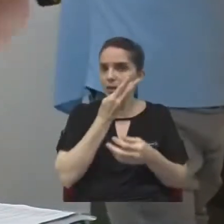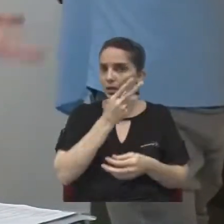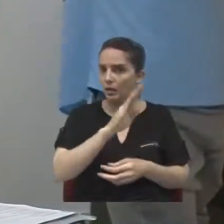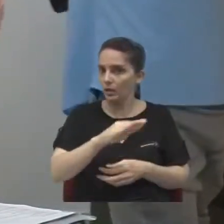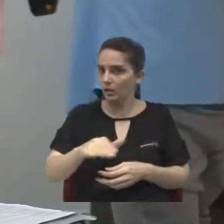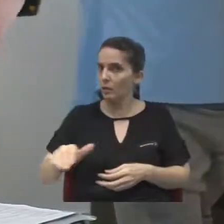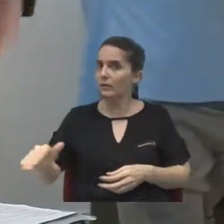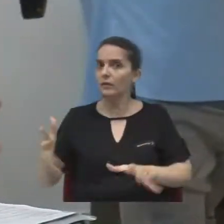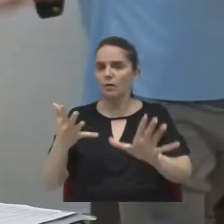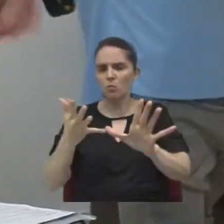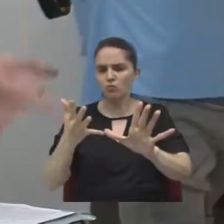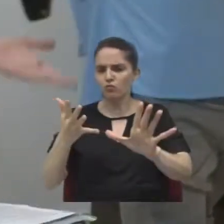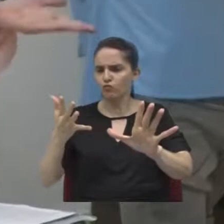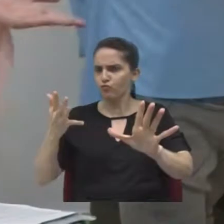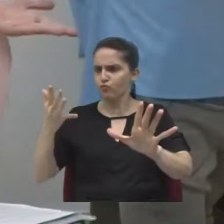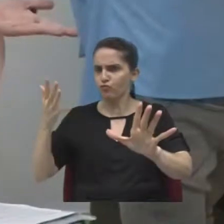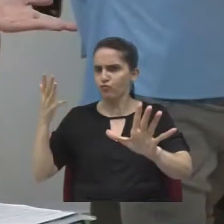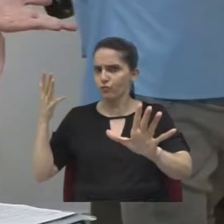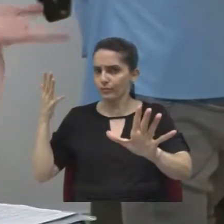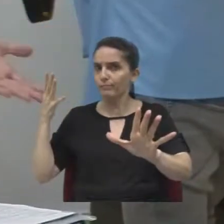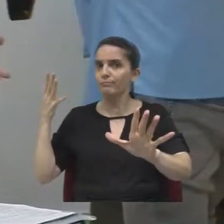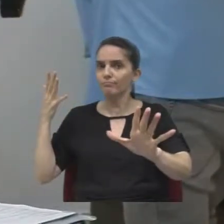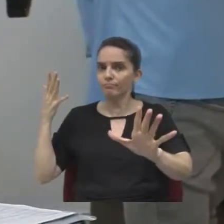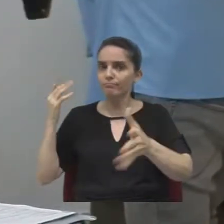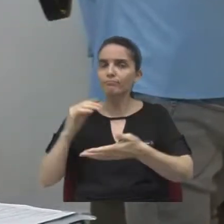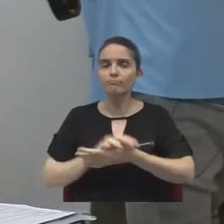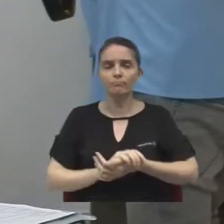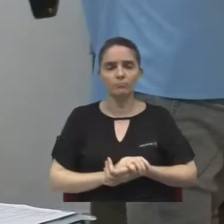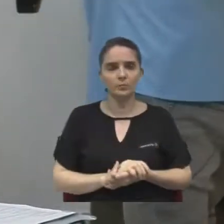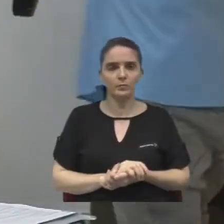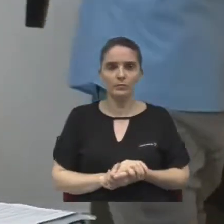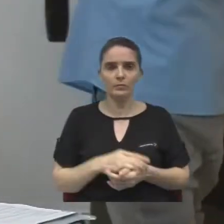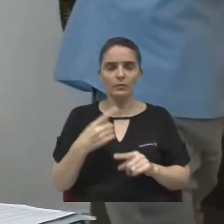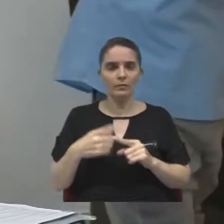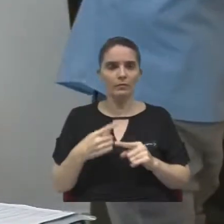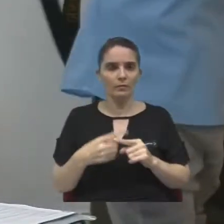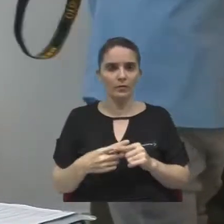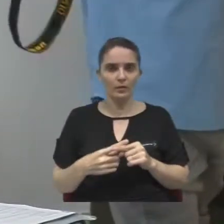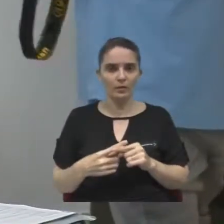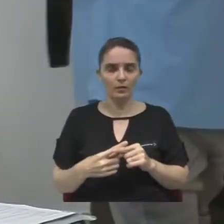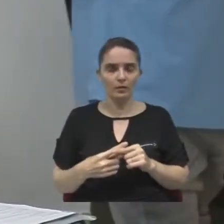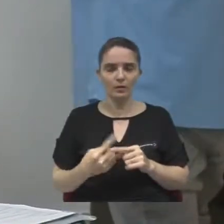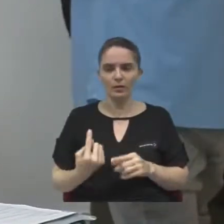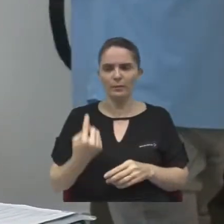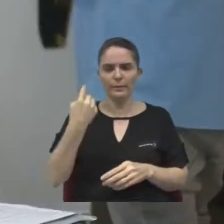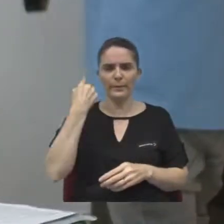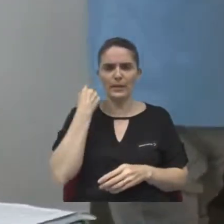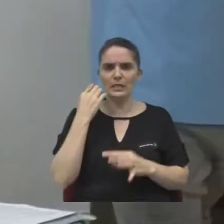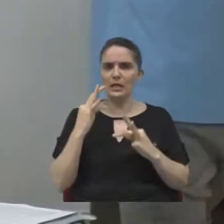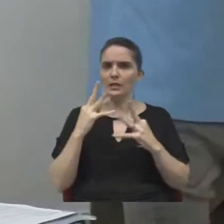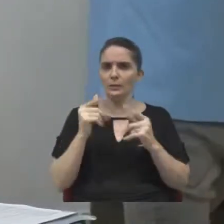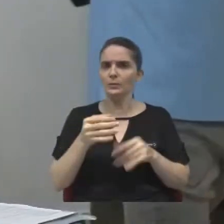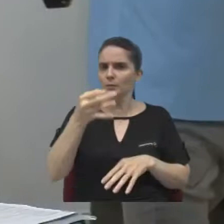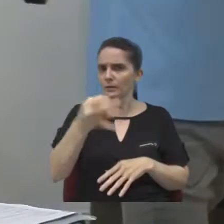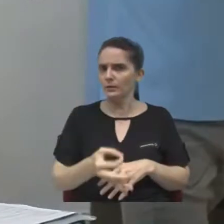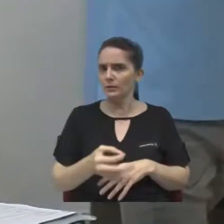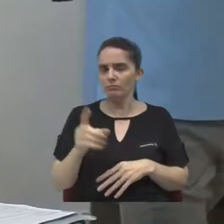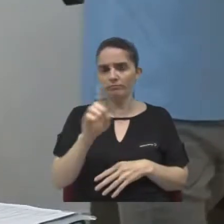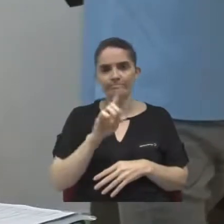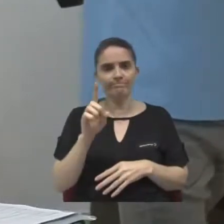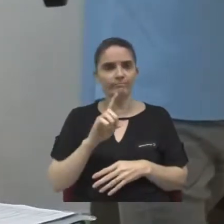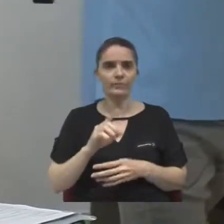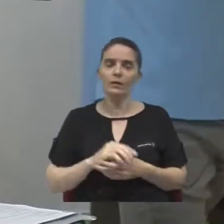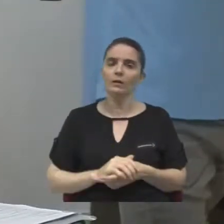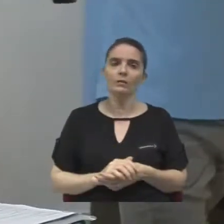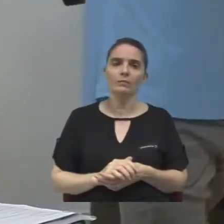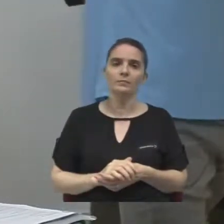Essa era o motivo do TAC. Né? Não era porque, na época, estava tudo correto. Não, não era. Tinha que ter,